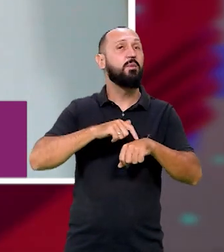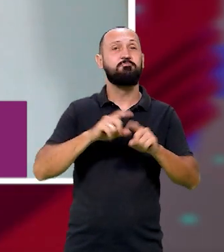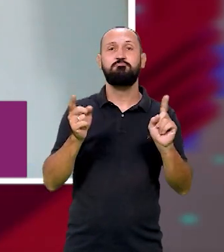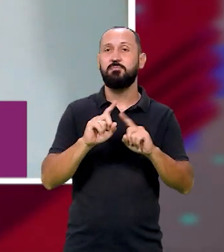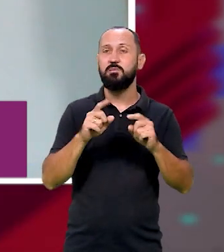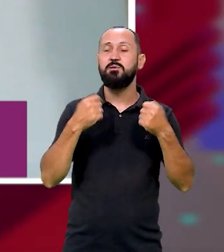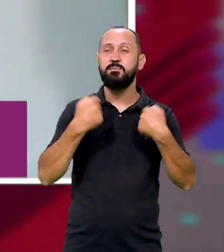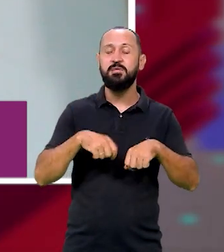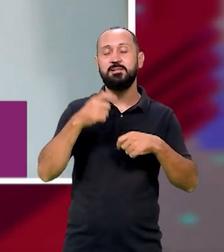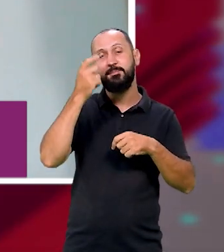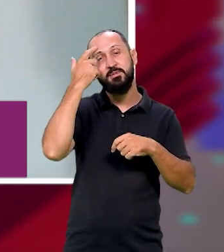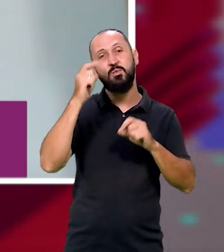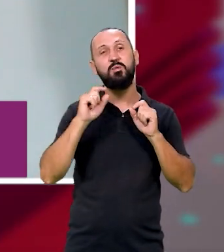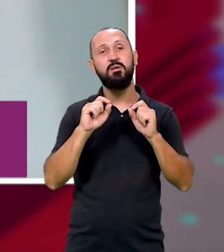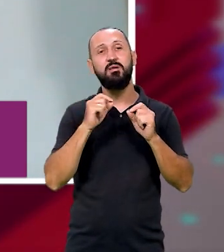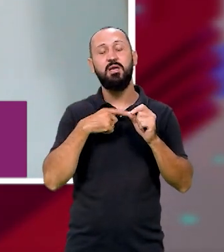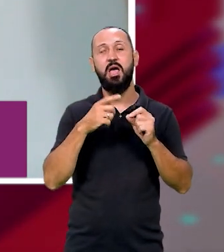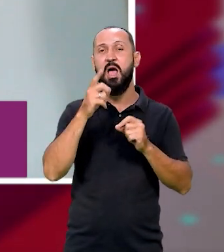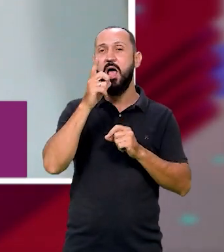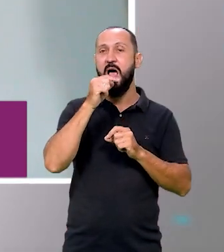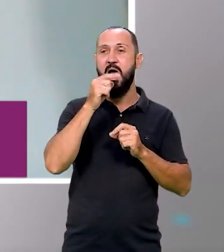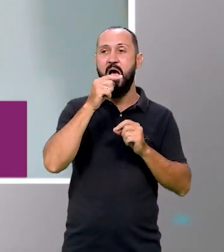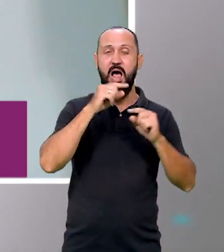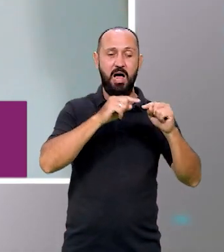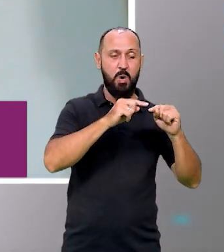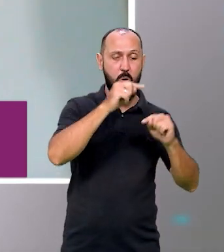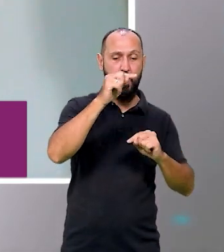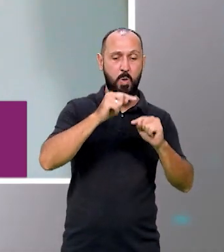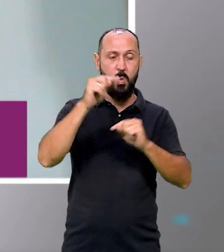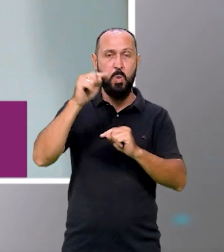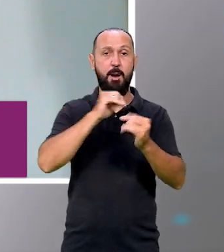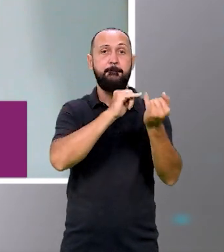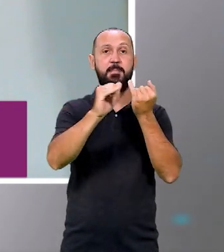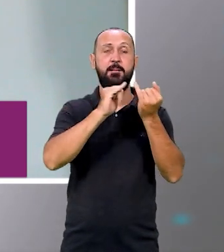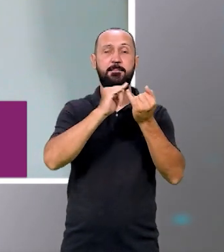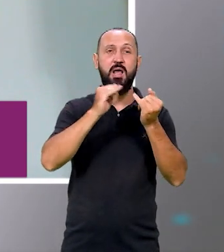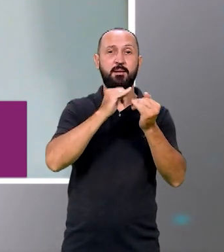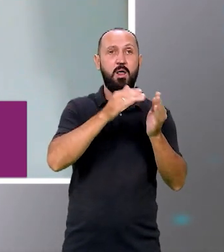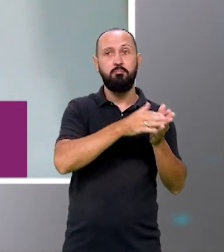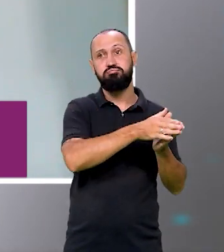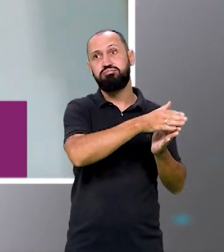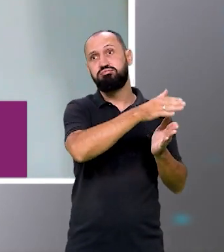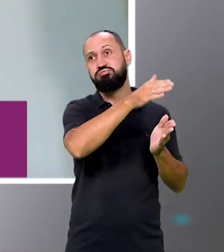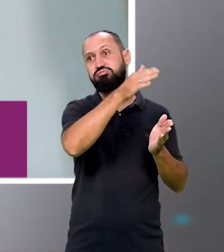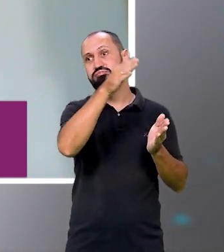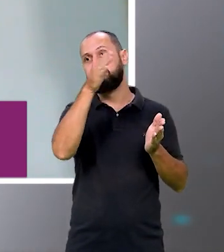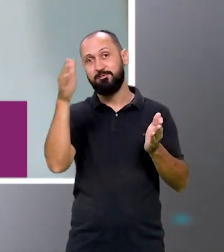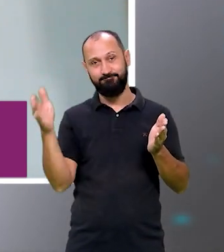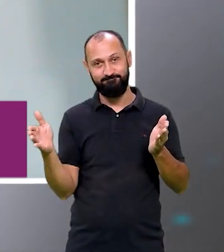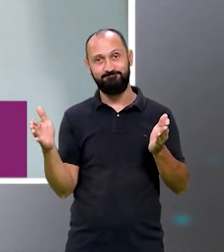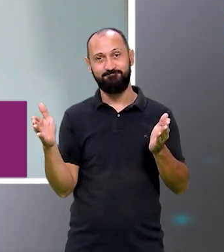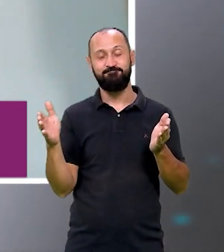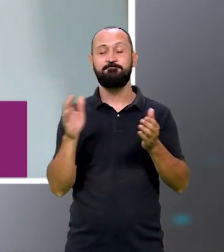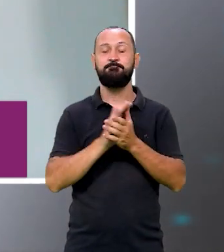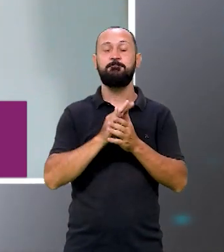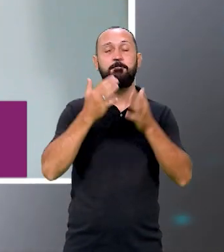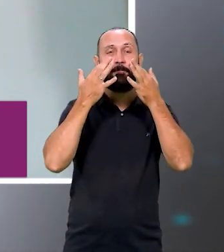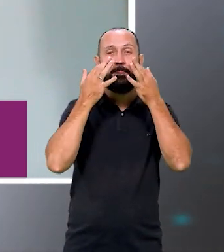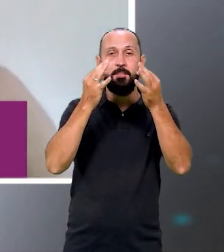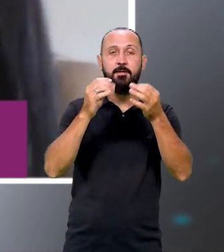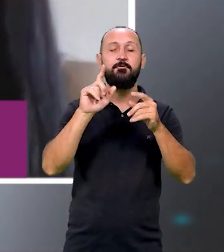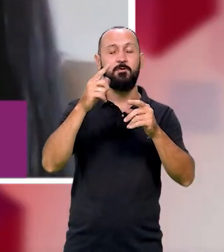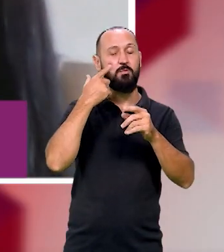só momento. E não, gente, vocês precisam pensar em distribuir essa ingestão de água, né, ao longo do dia. Bom,